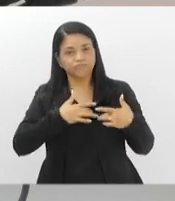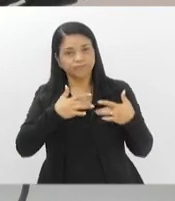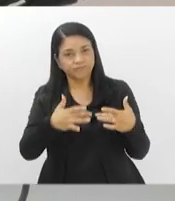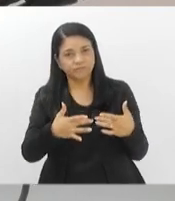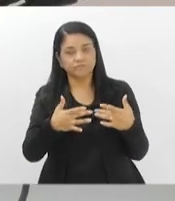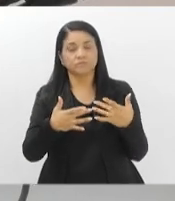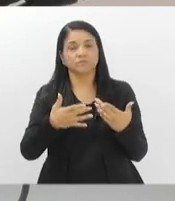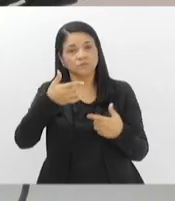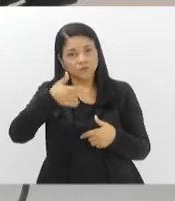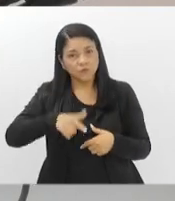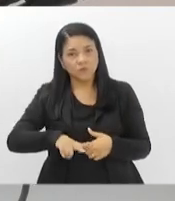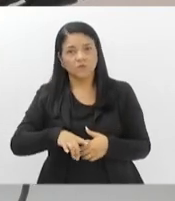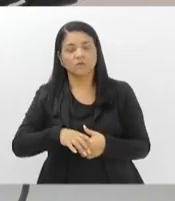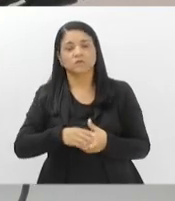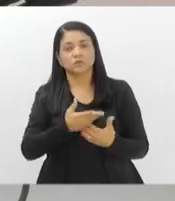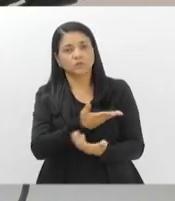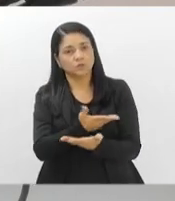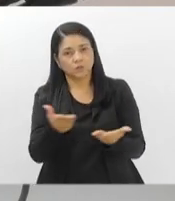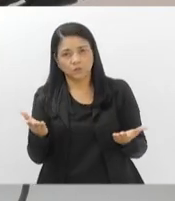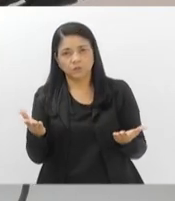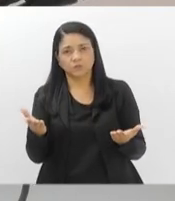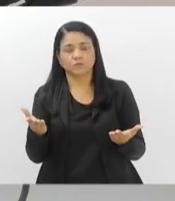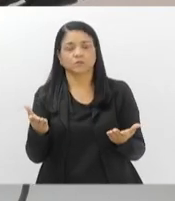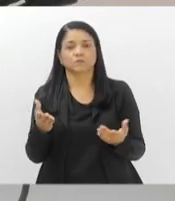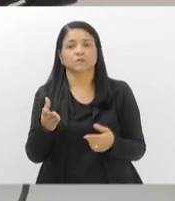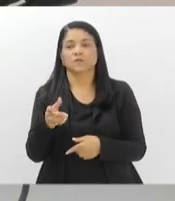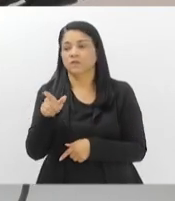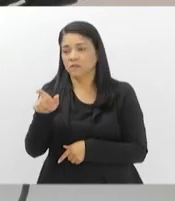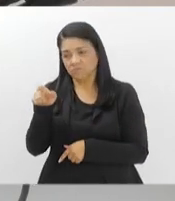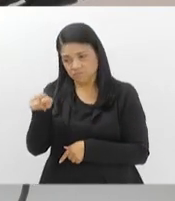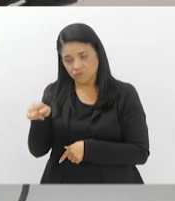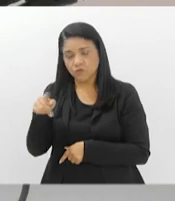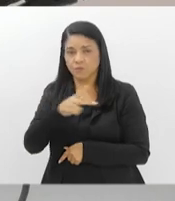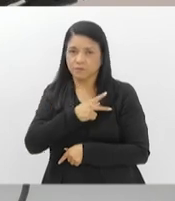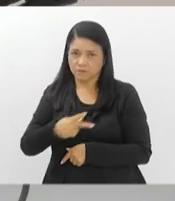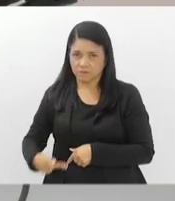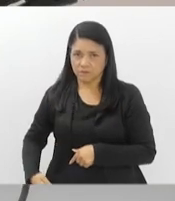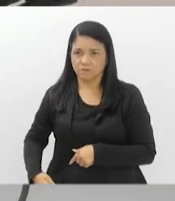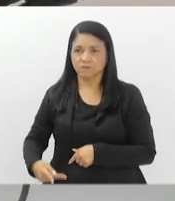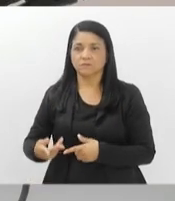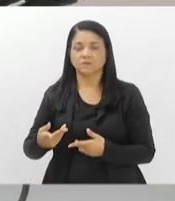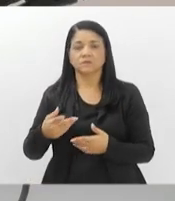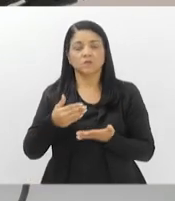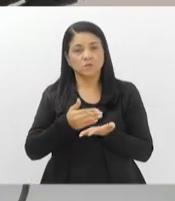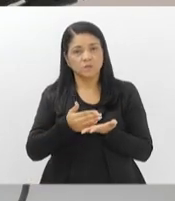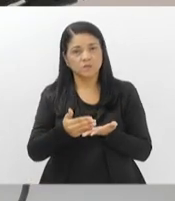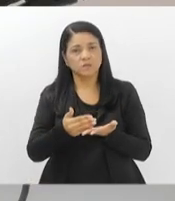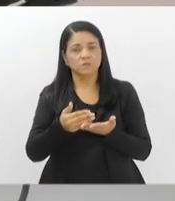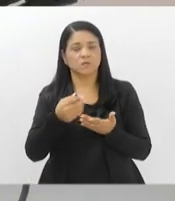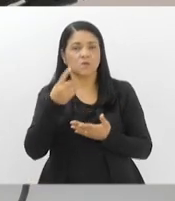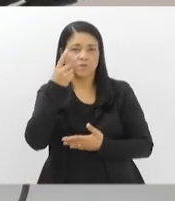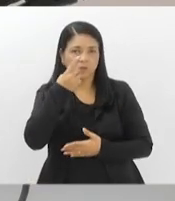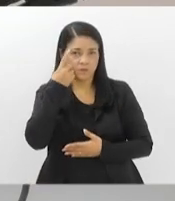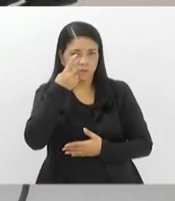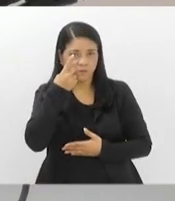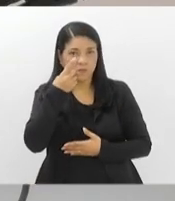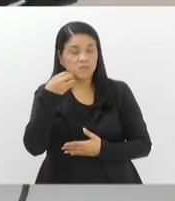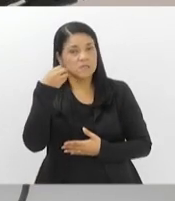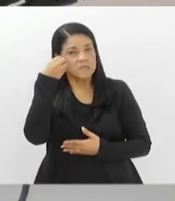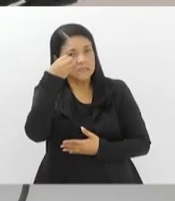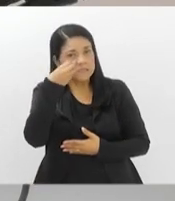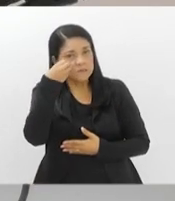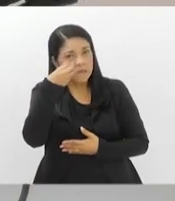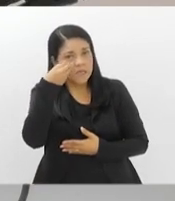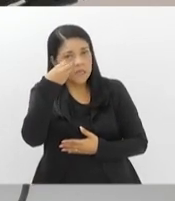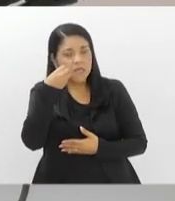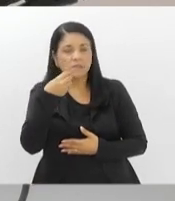vez de de todos e do Senhor estamos iniciando aqui como deputada não tenho muita experiência nessa